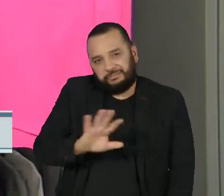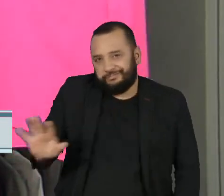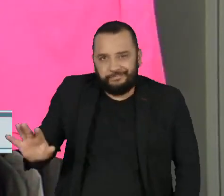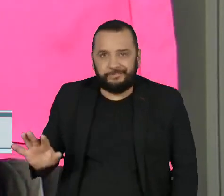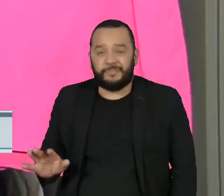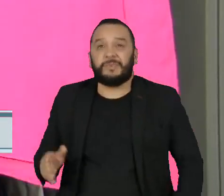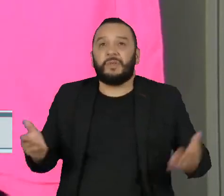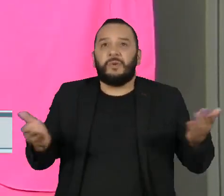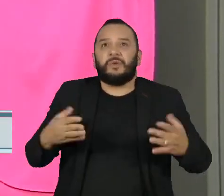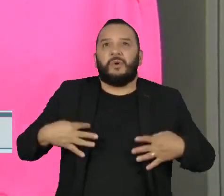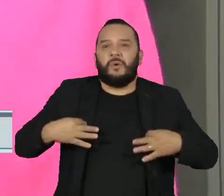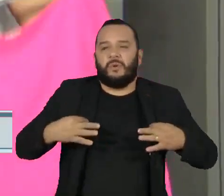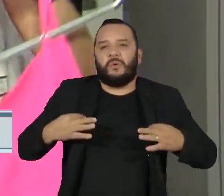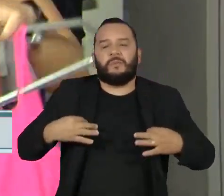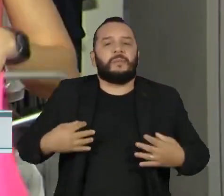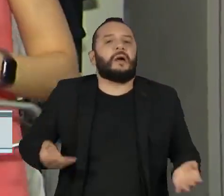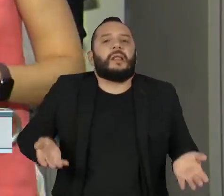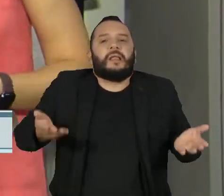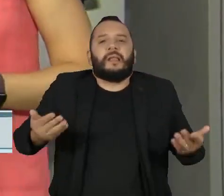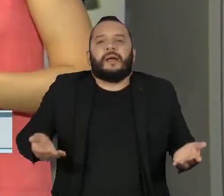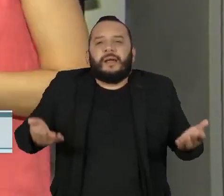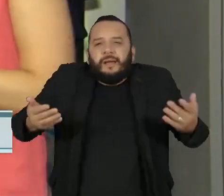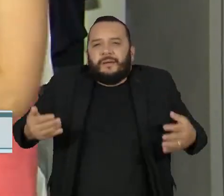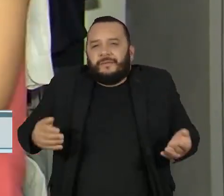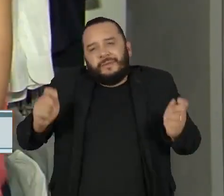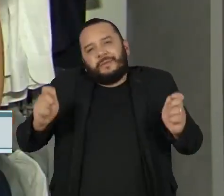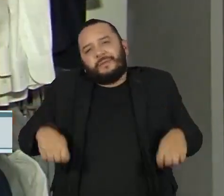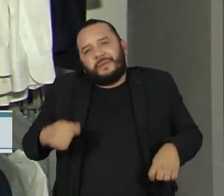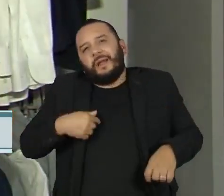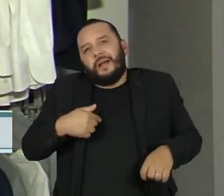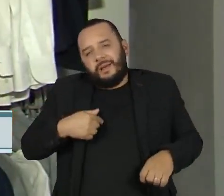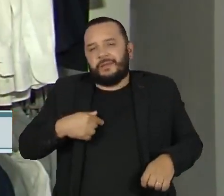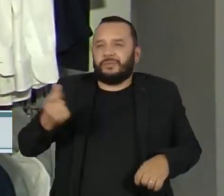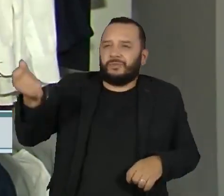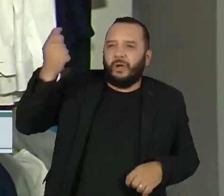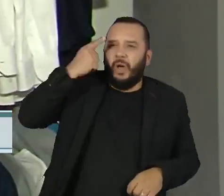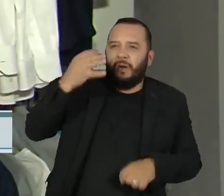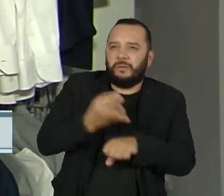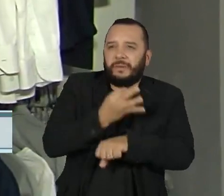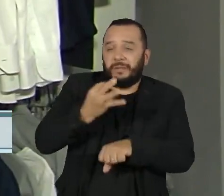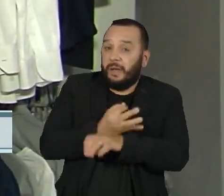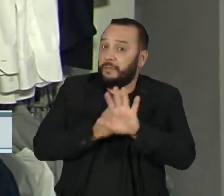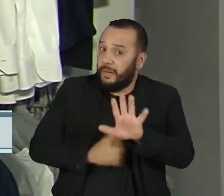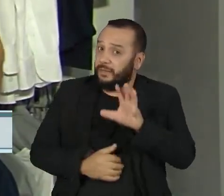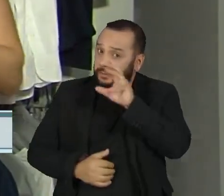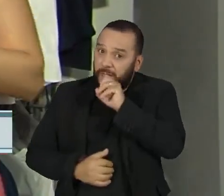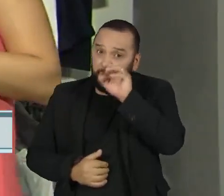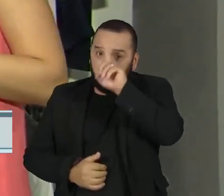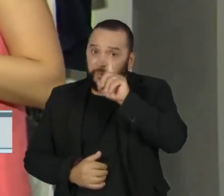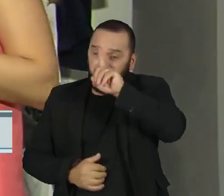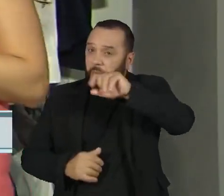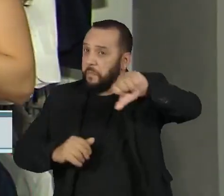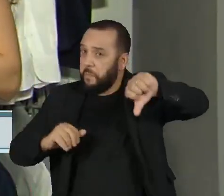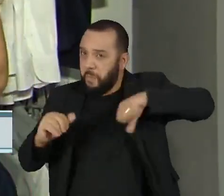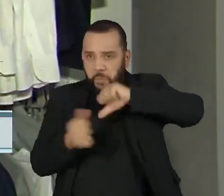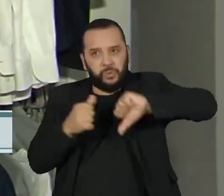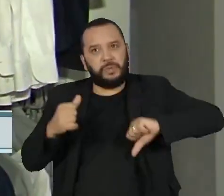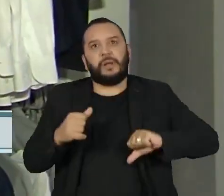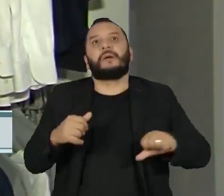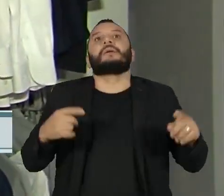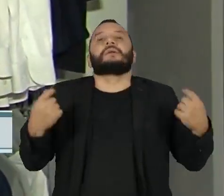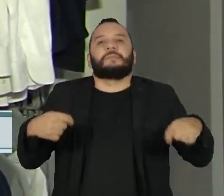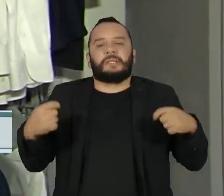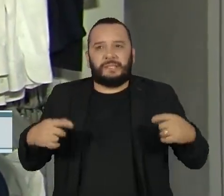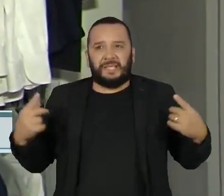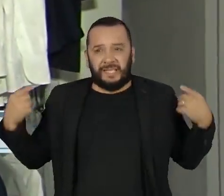com roupas leves para aguentar o calorão mas o final de semana vai exigir uma mudança no visual teremos que tirar